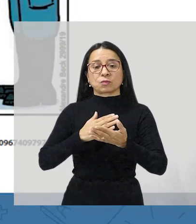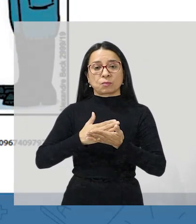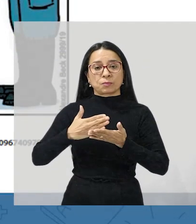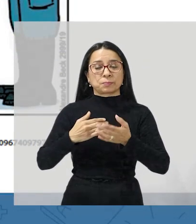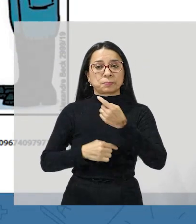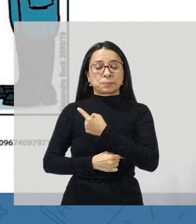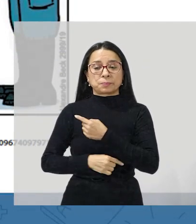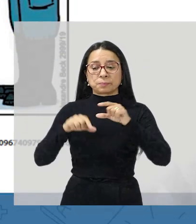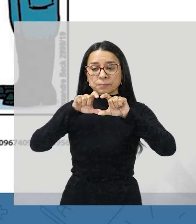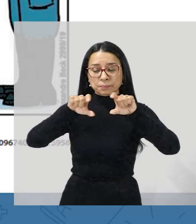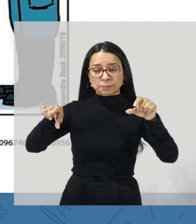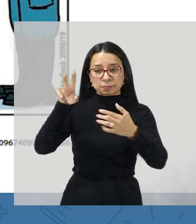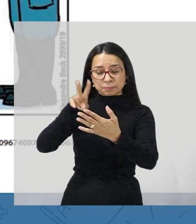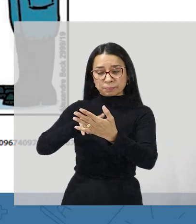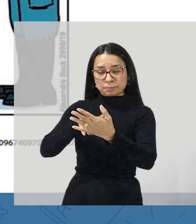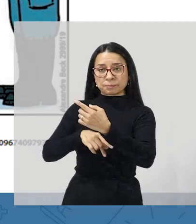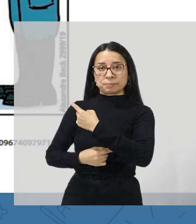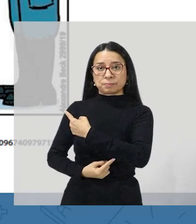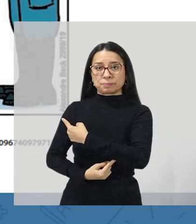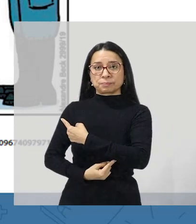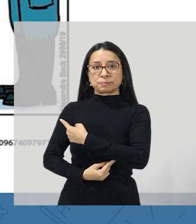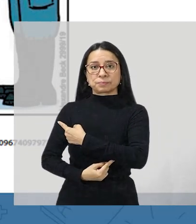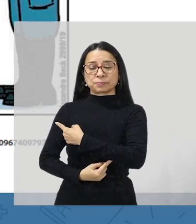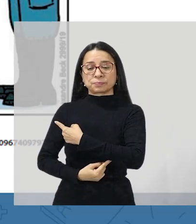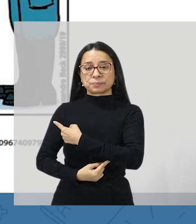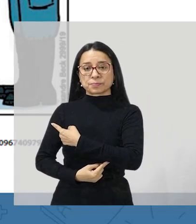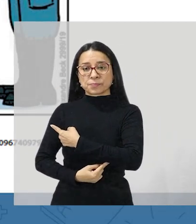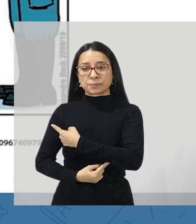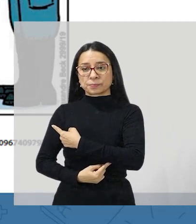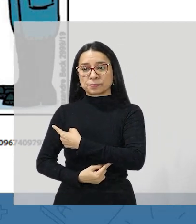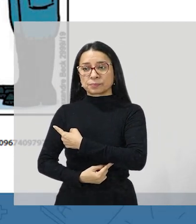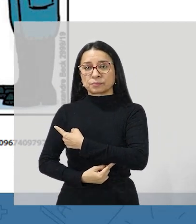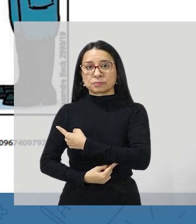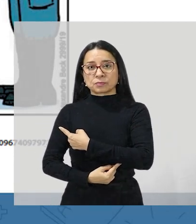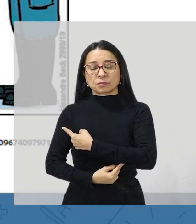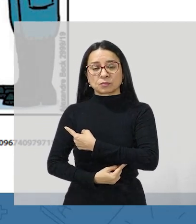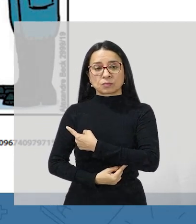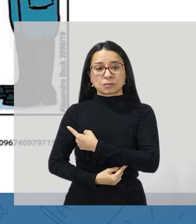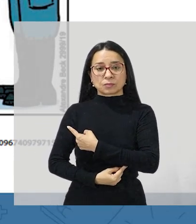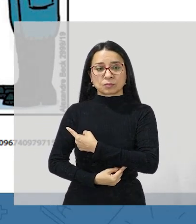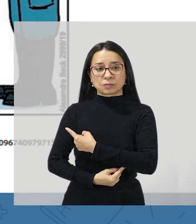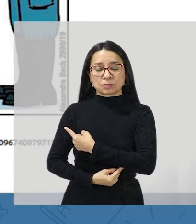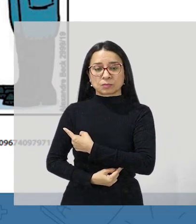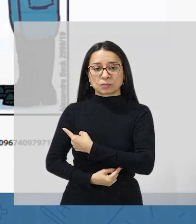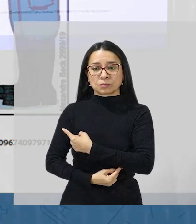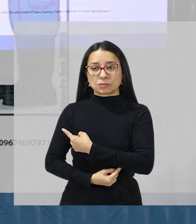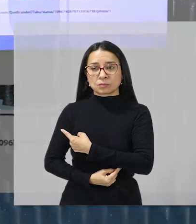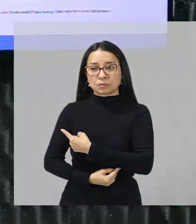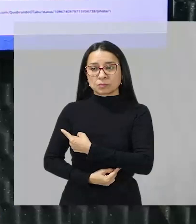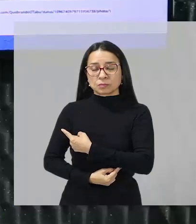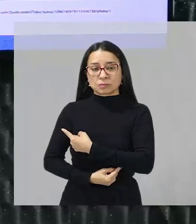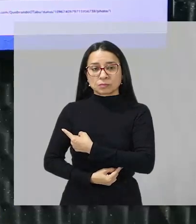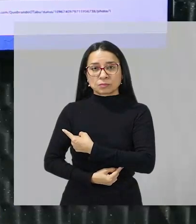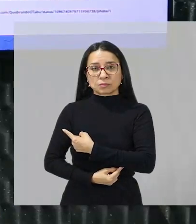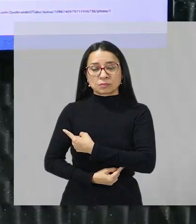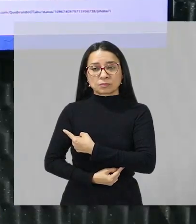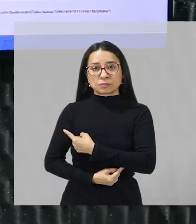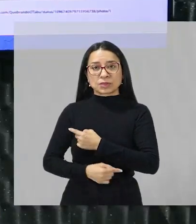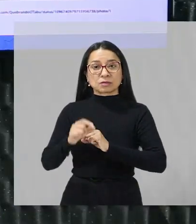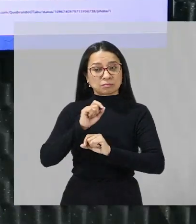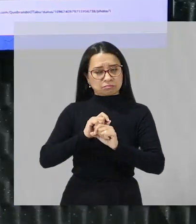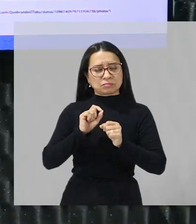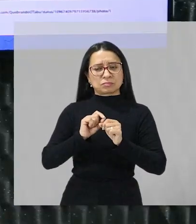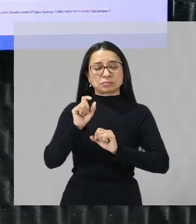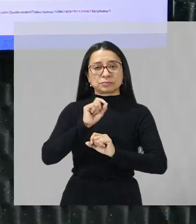assim. A sequência em quadrinhos retrata o cotidiano da expressão de racismo. Aí você já faz o